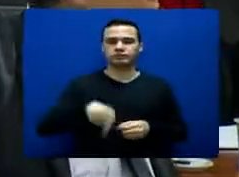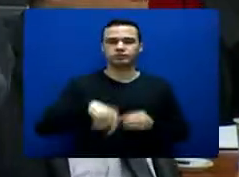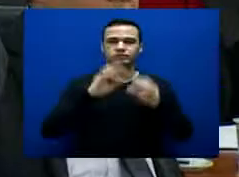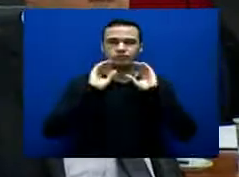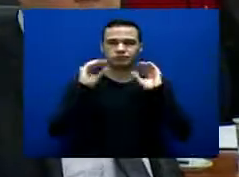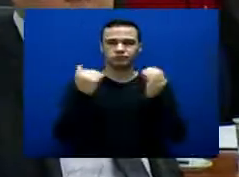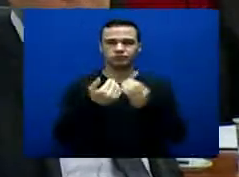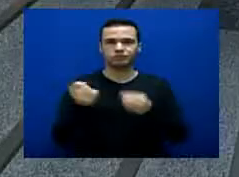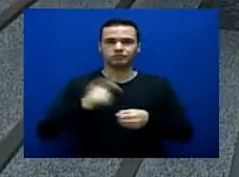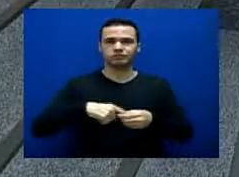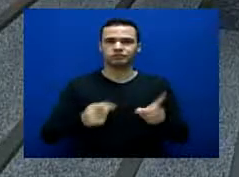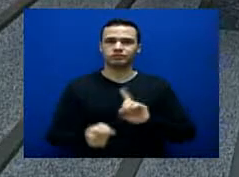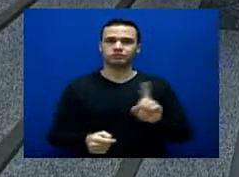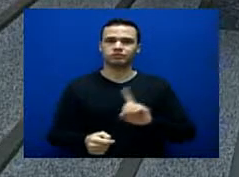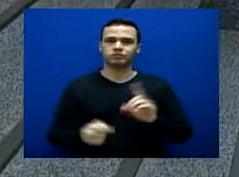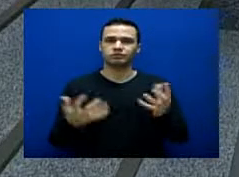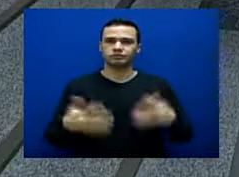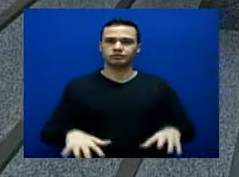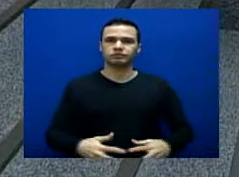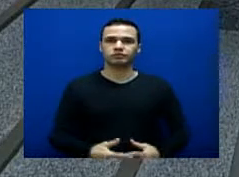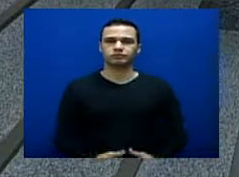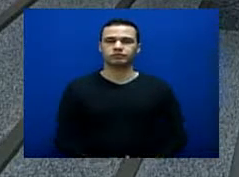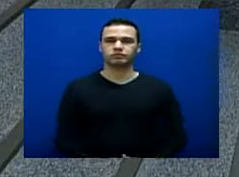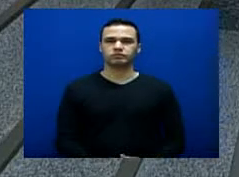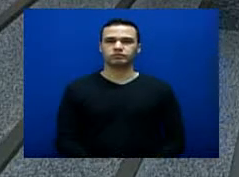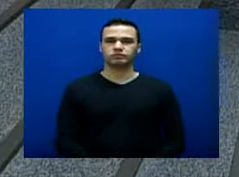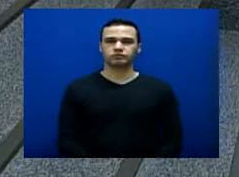esse projeto, senhor presidente.